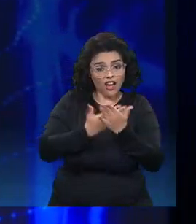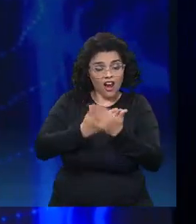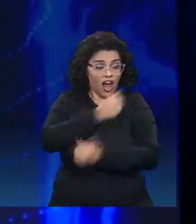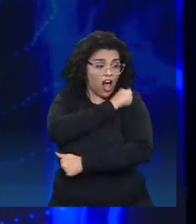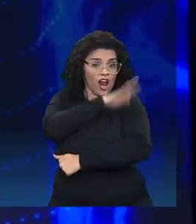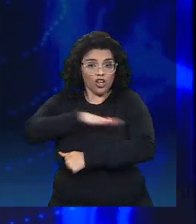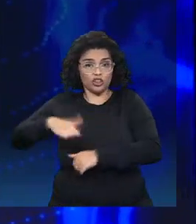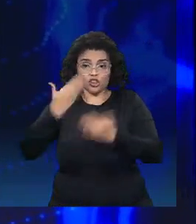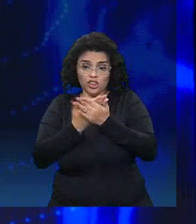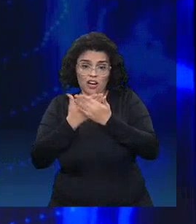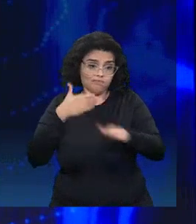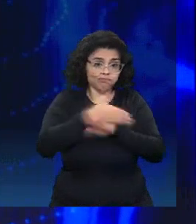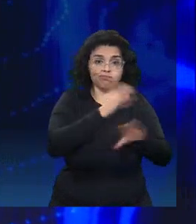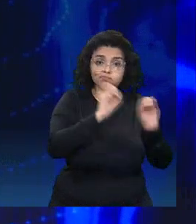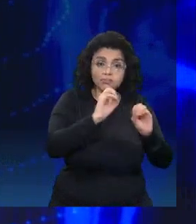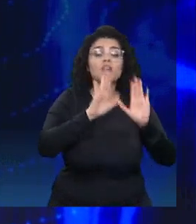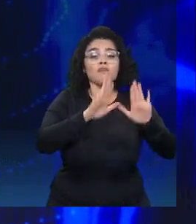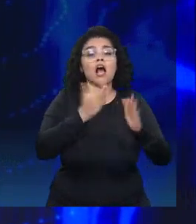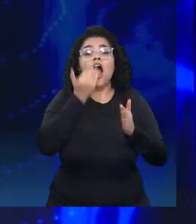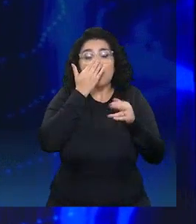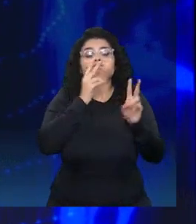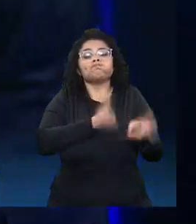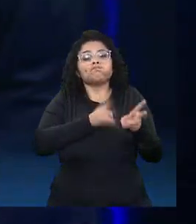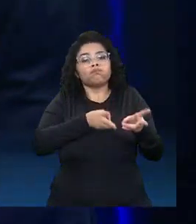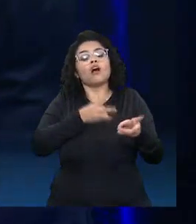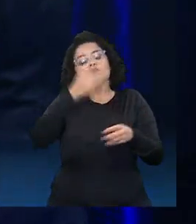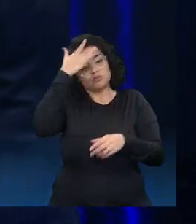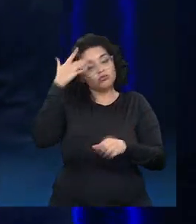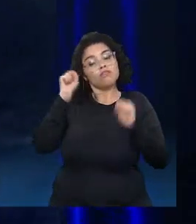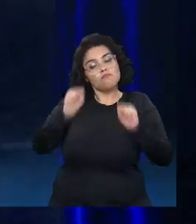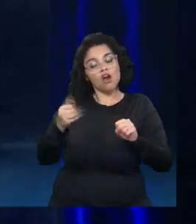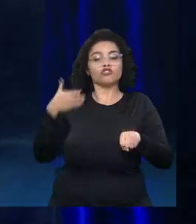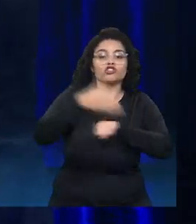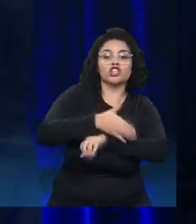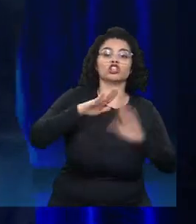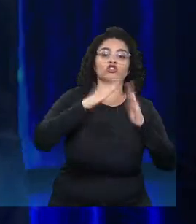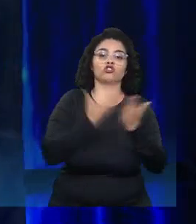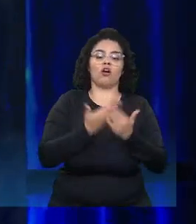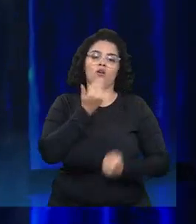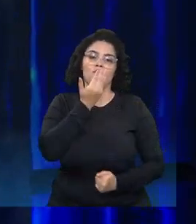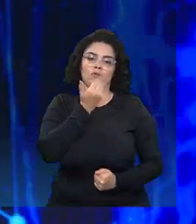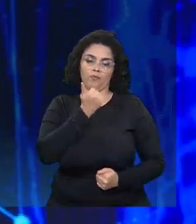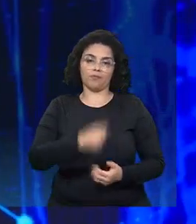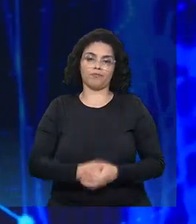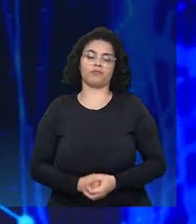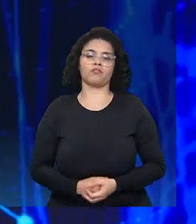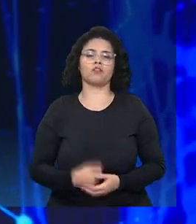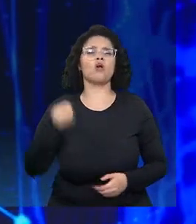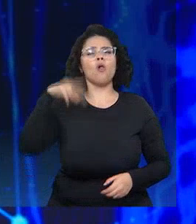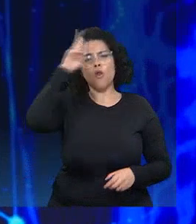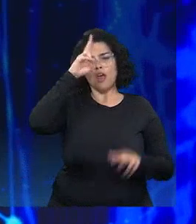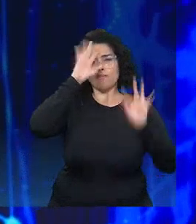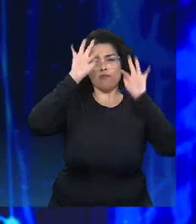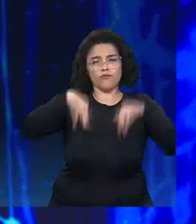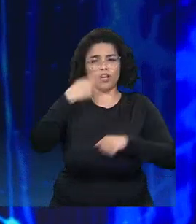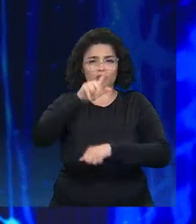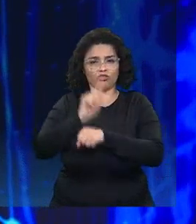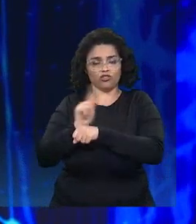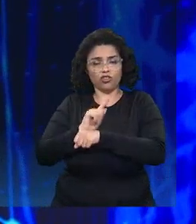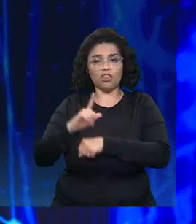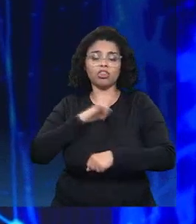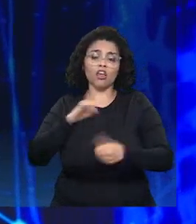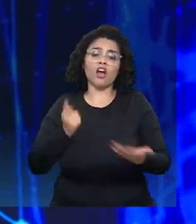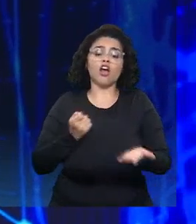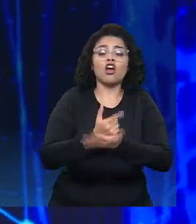me lembro que na sua Gestão na prefeitura no final da gestão havia a compra de salsicha